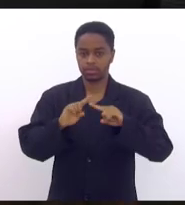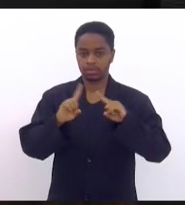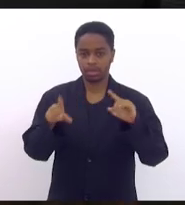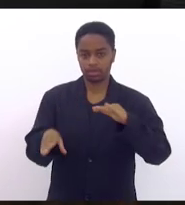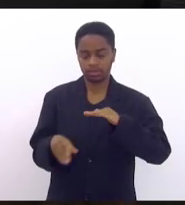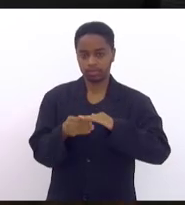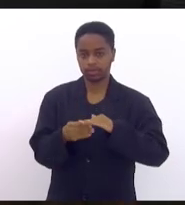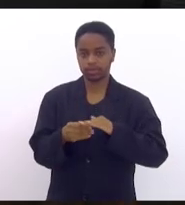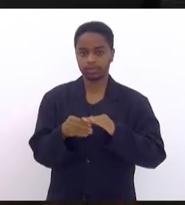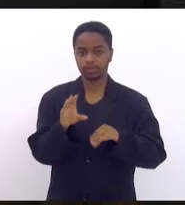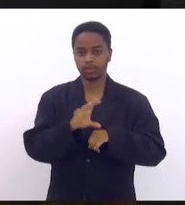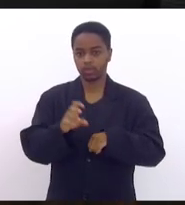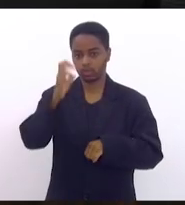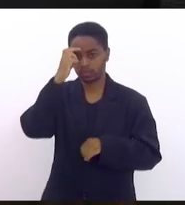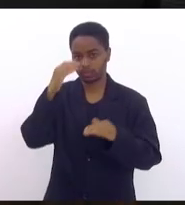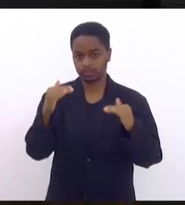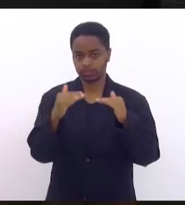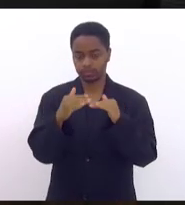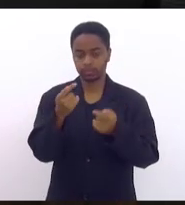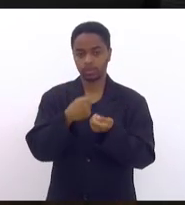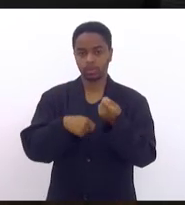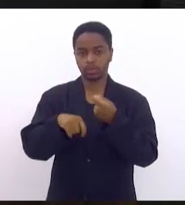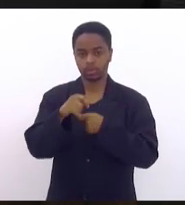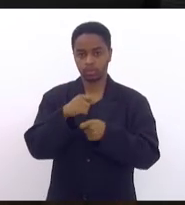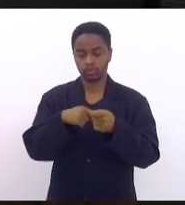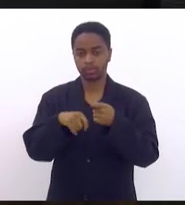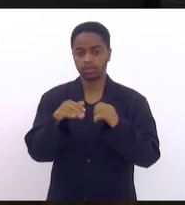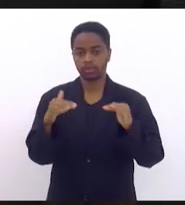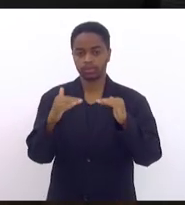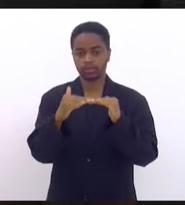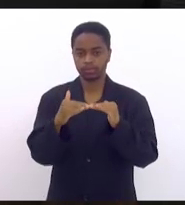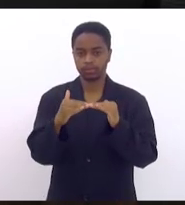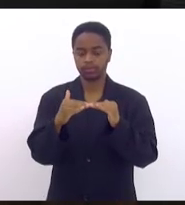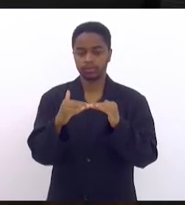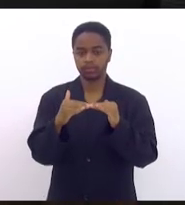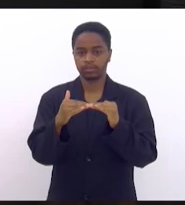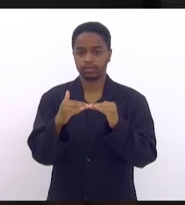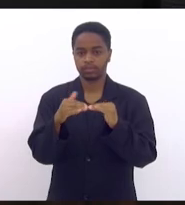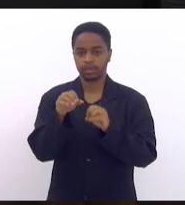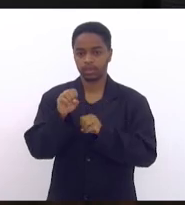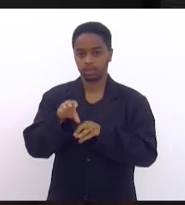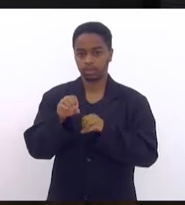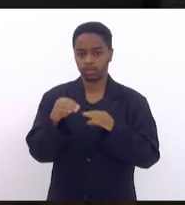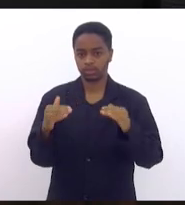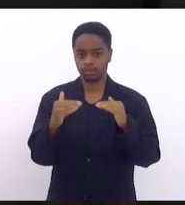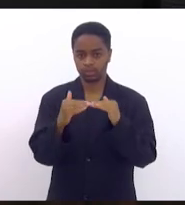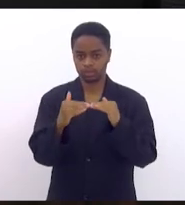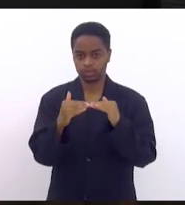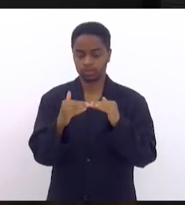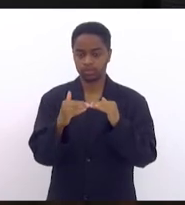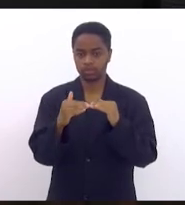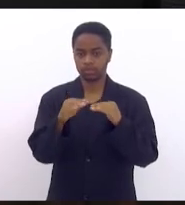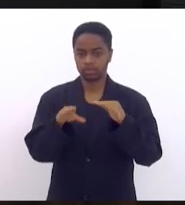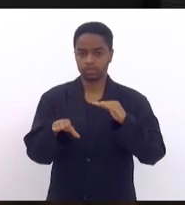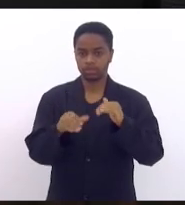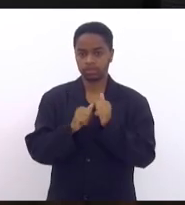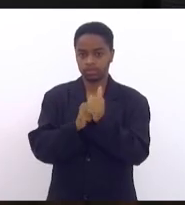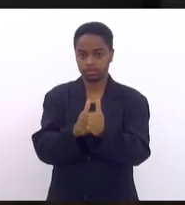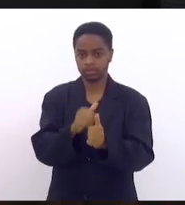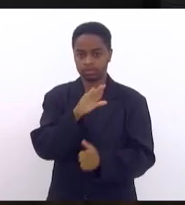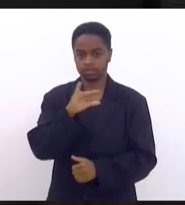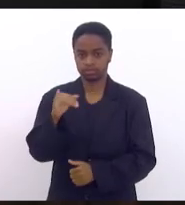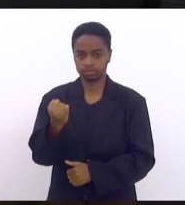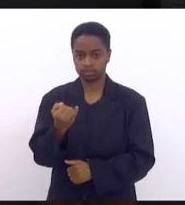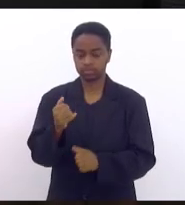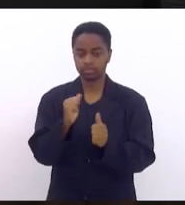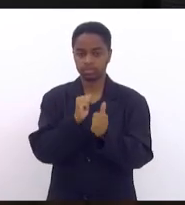emendas, de Cultura favorável, de Economia, Indústria e Comércio favorável, de Educação favorável com as emendas da CCJ, de